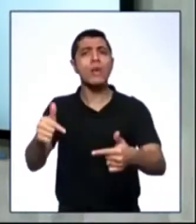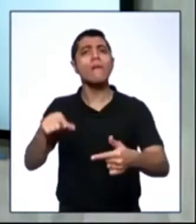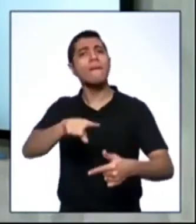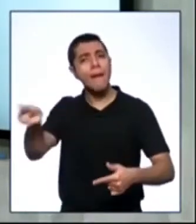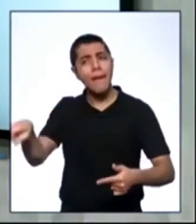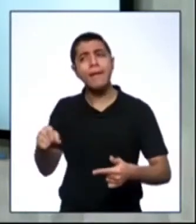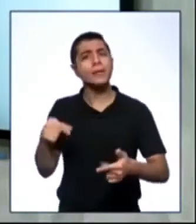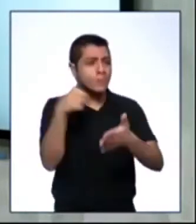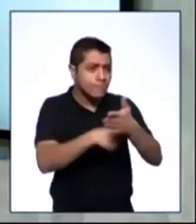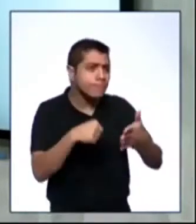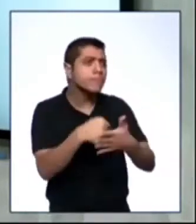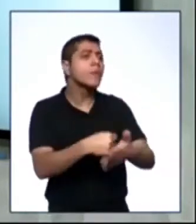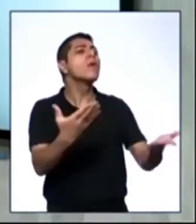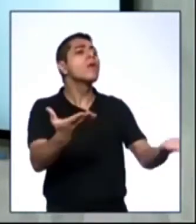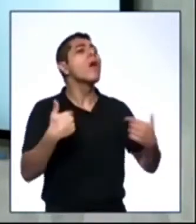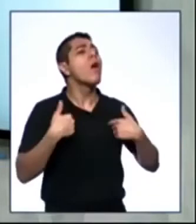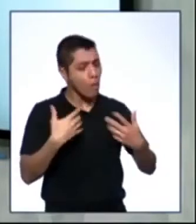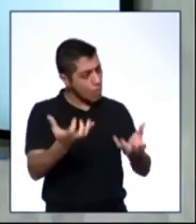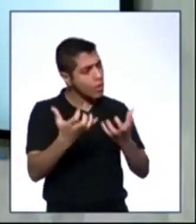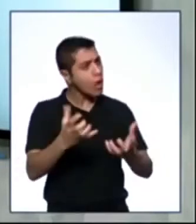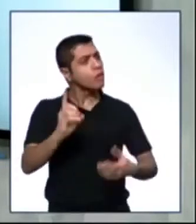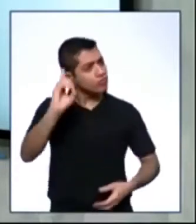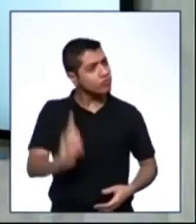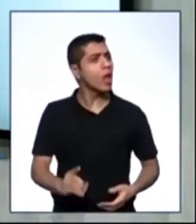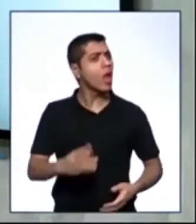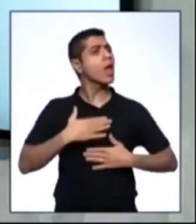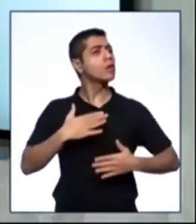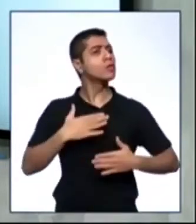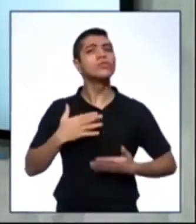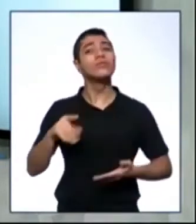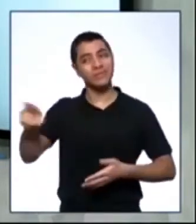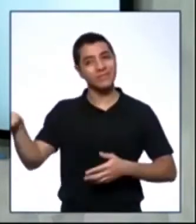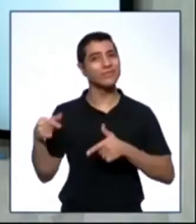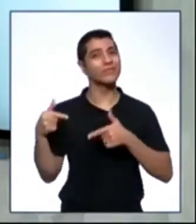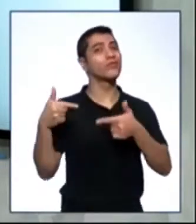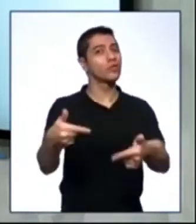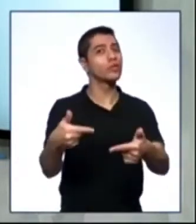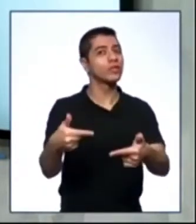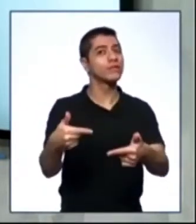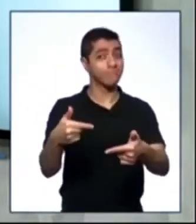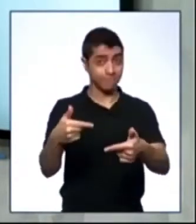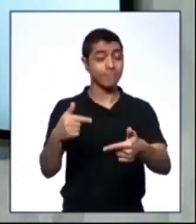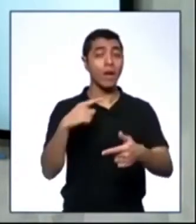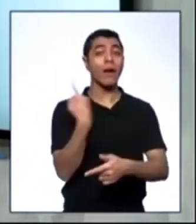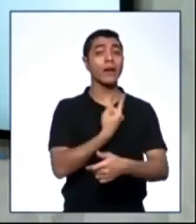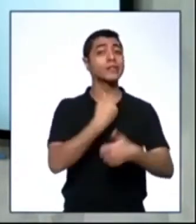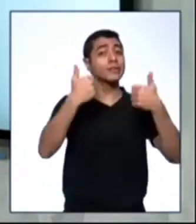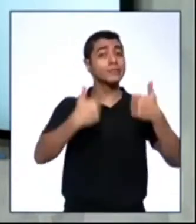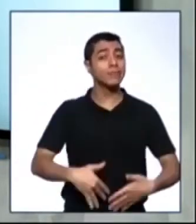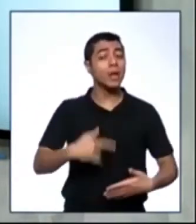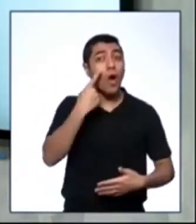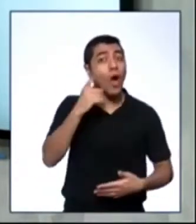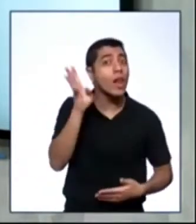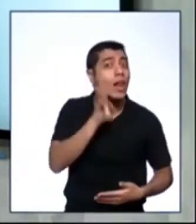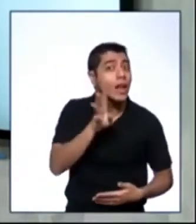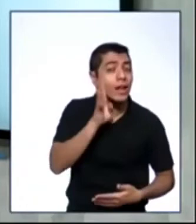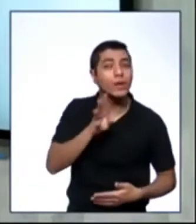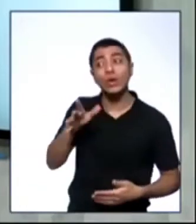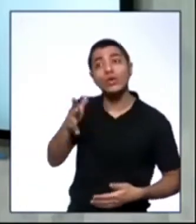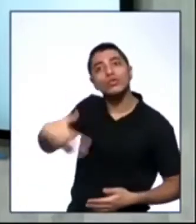romano. Então nós podemos falar, olha que massa, nós podemos falar que no mundo romano existia um movimento social da